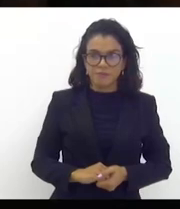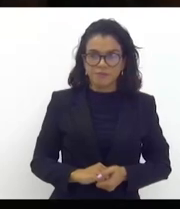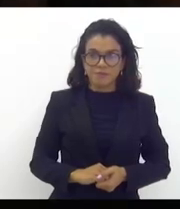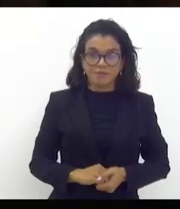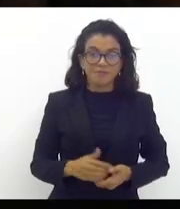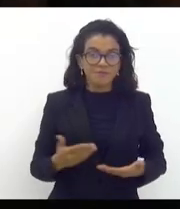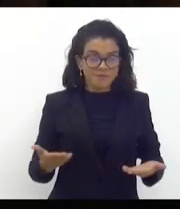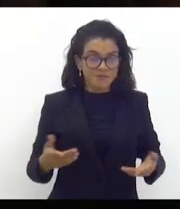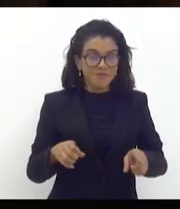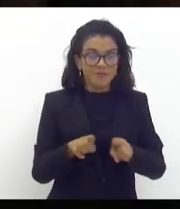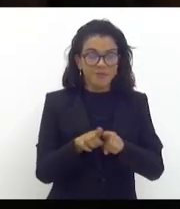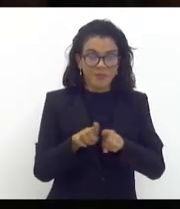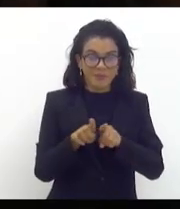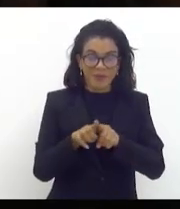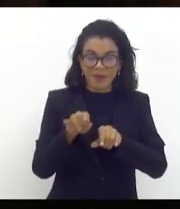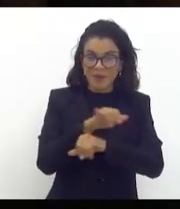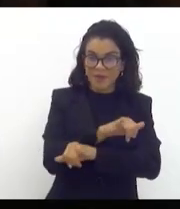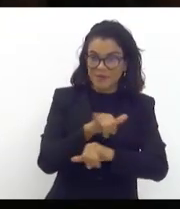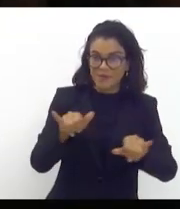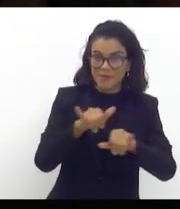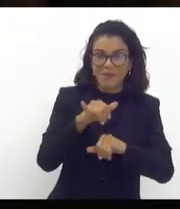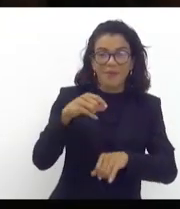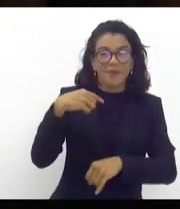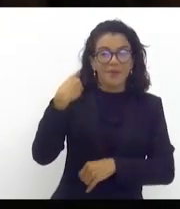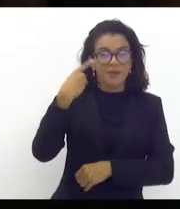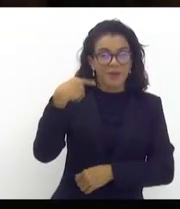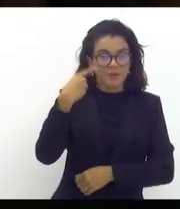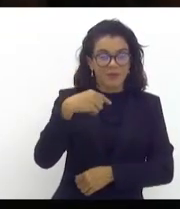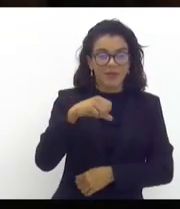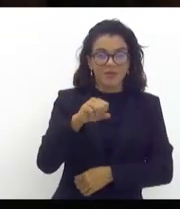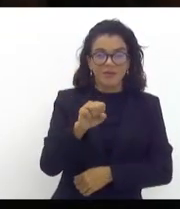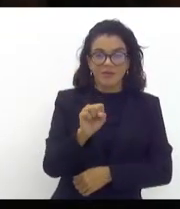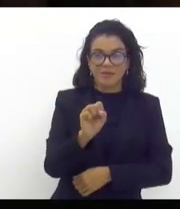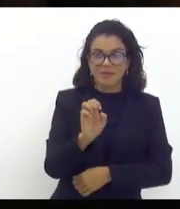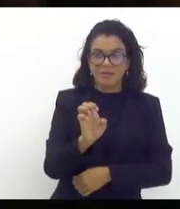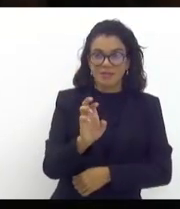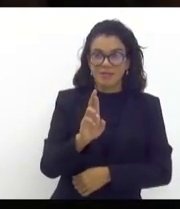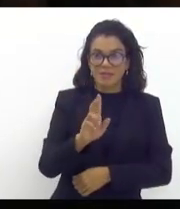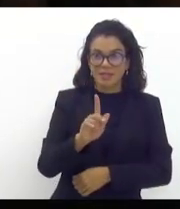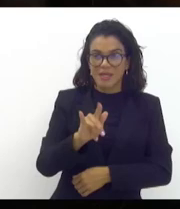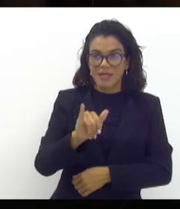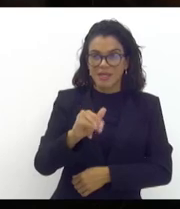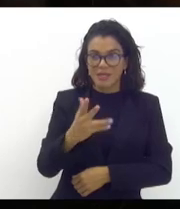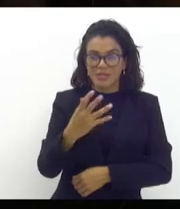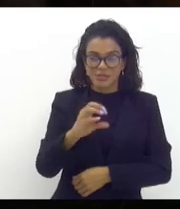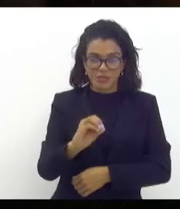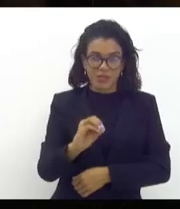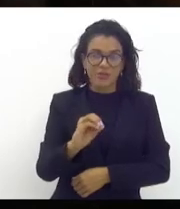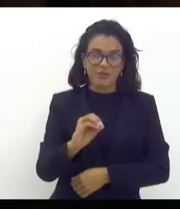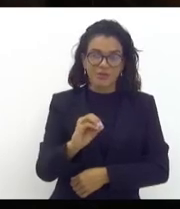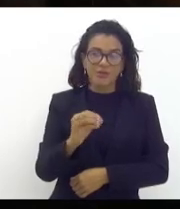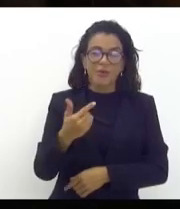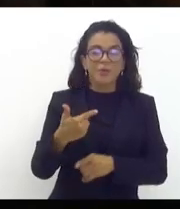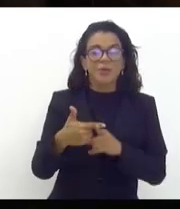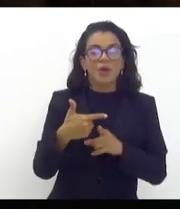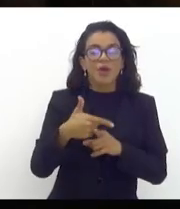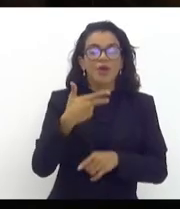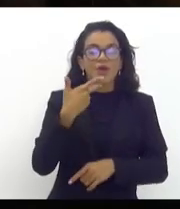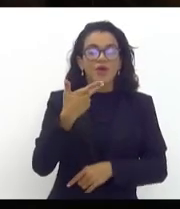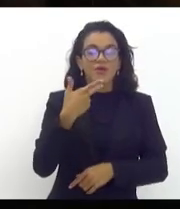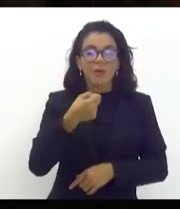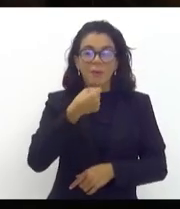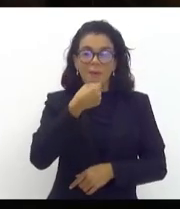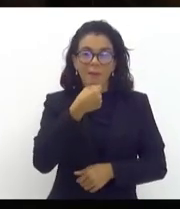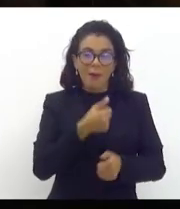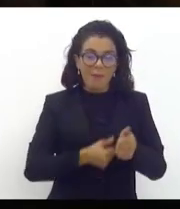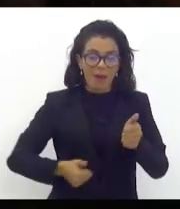Anunciei aqui a chegada do deputado doutor Serginho. É que eu tinha me referido que estávamos passando à sua